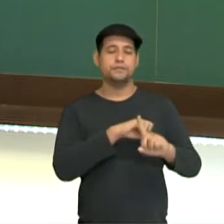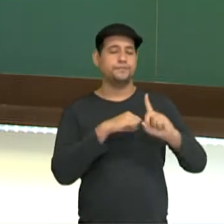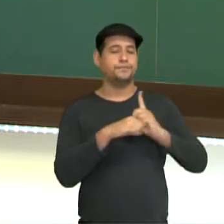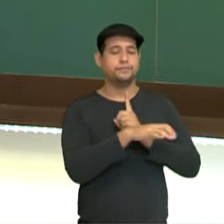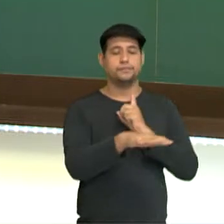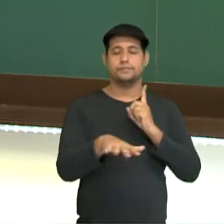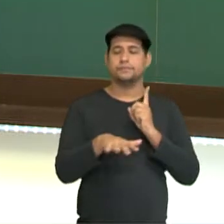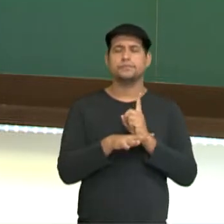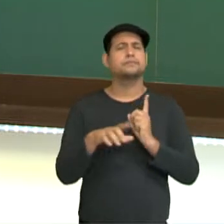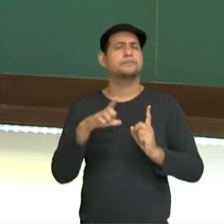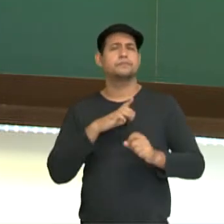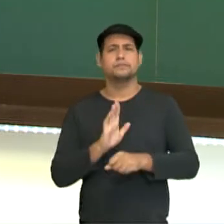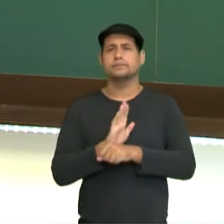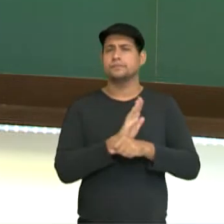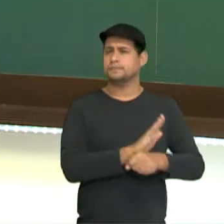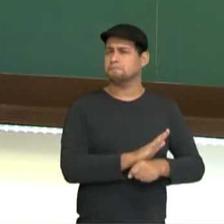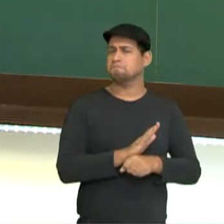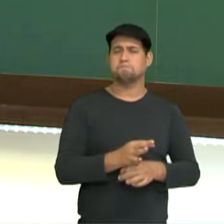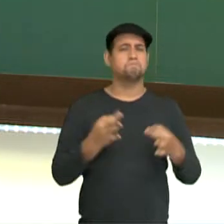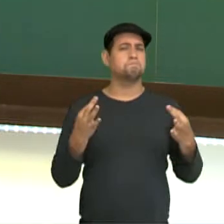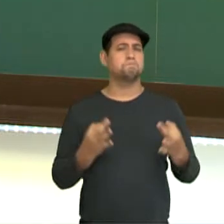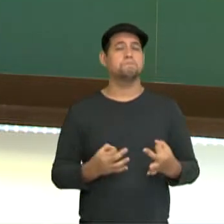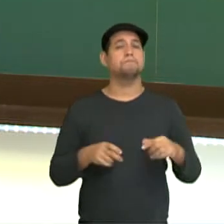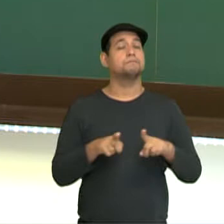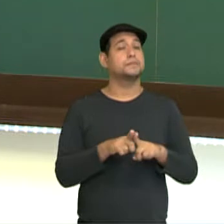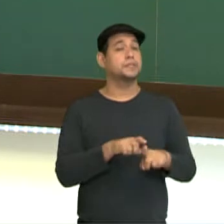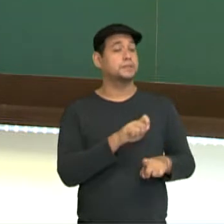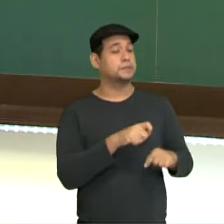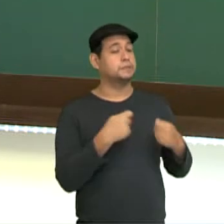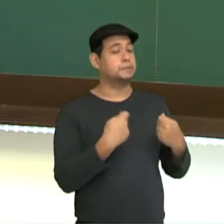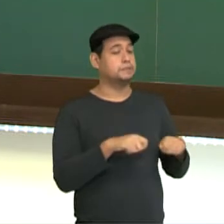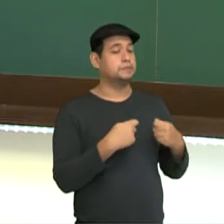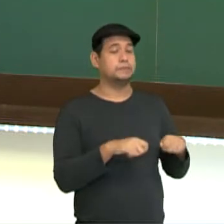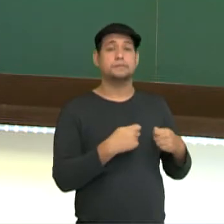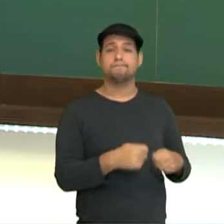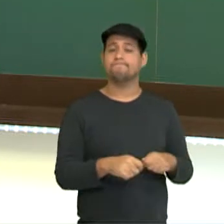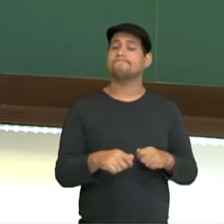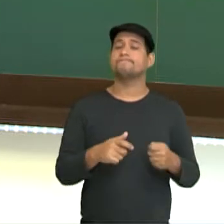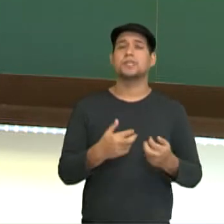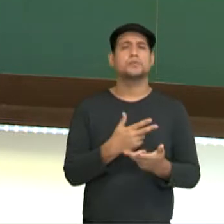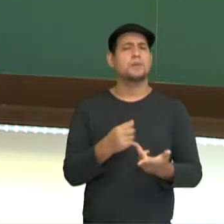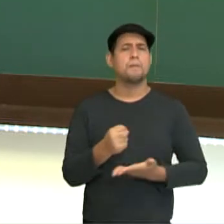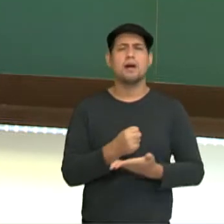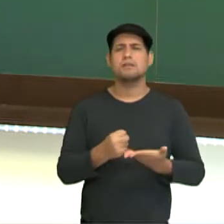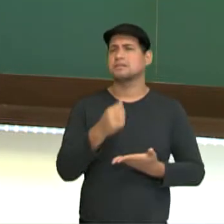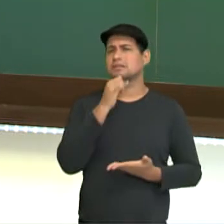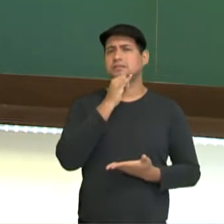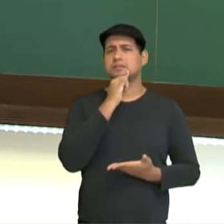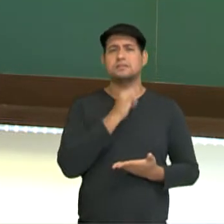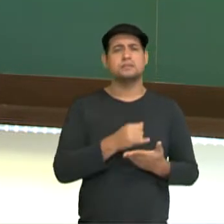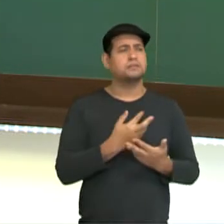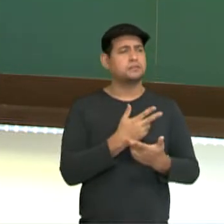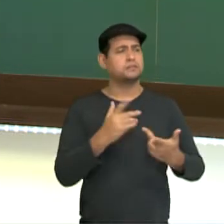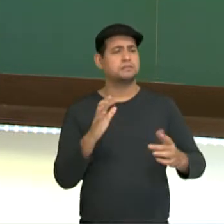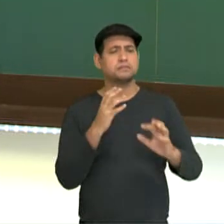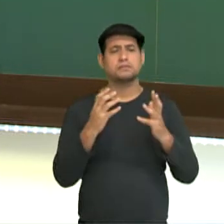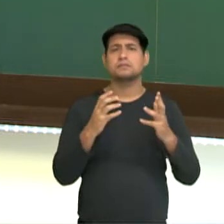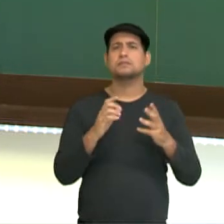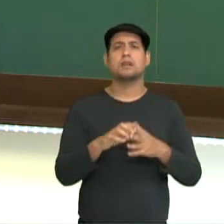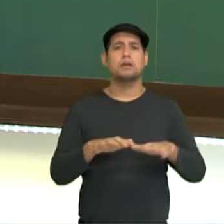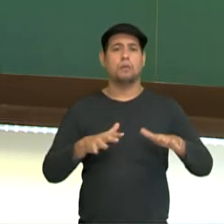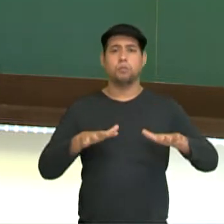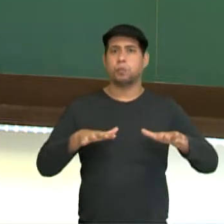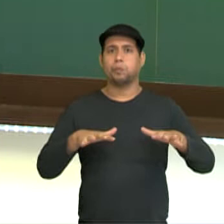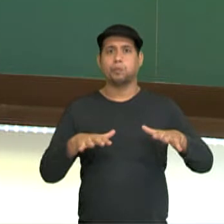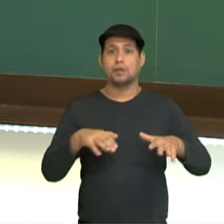social que sustente uma benfeitoria ao serviço básico, por exemplo. Fatores naturais,